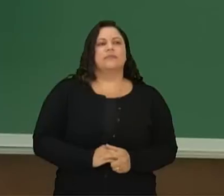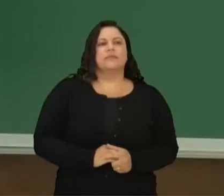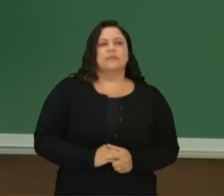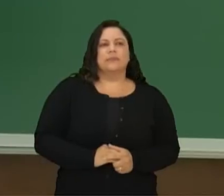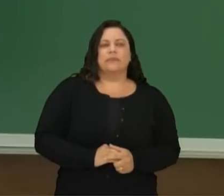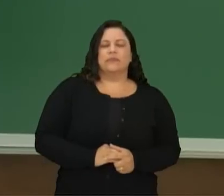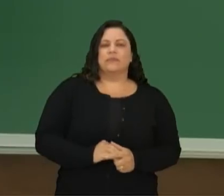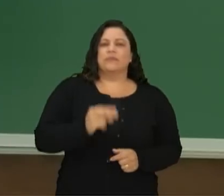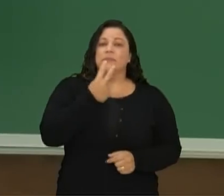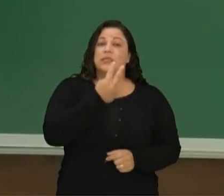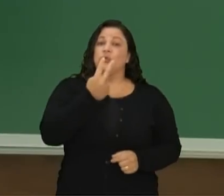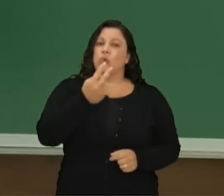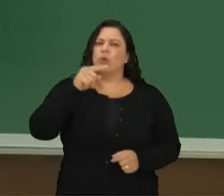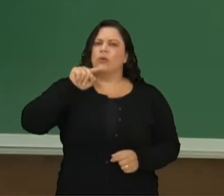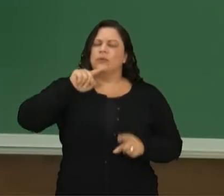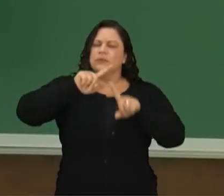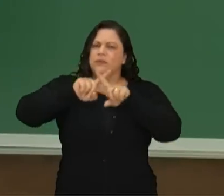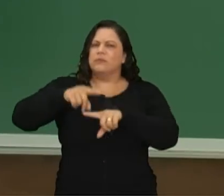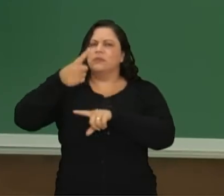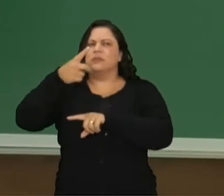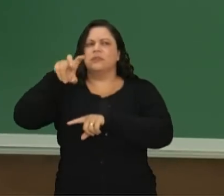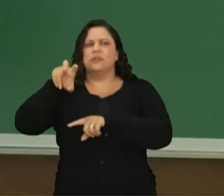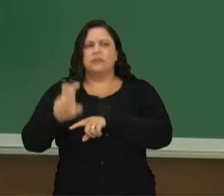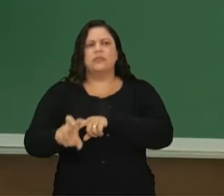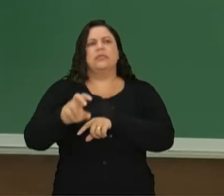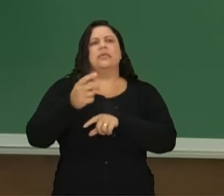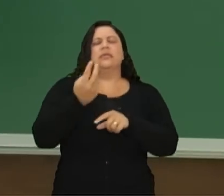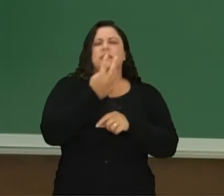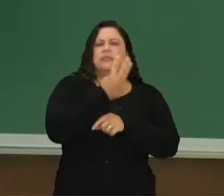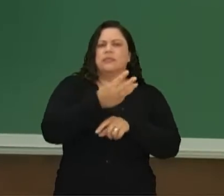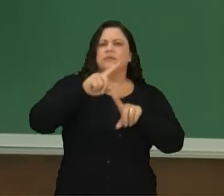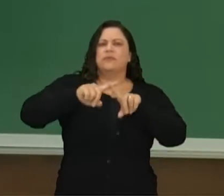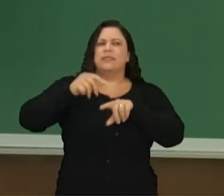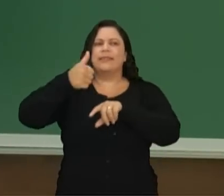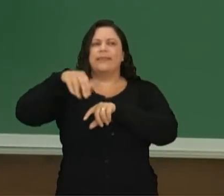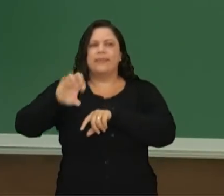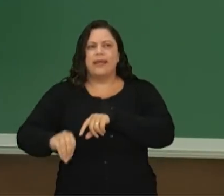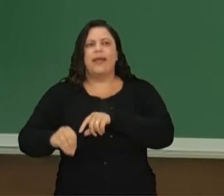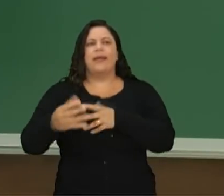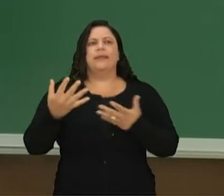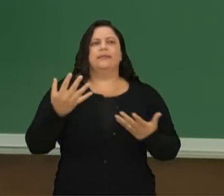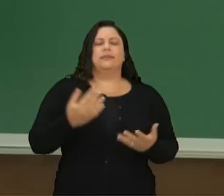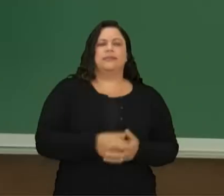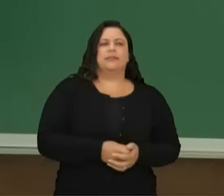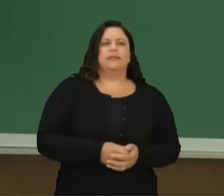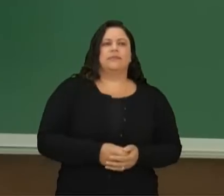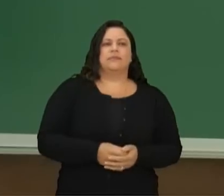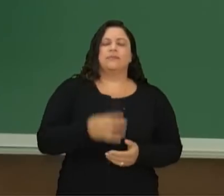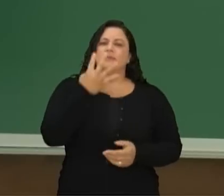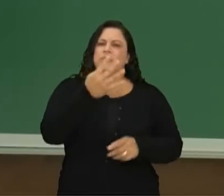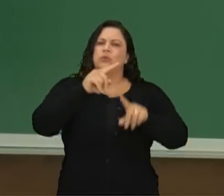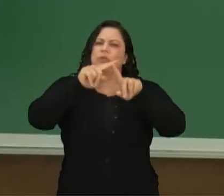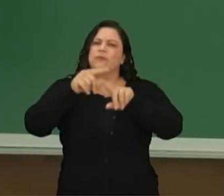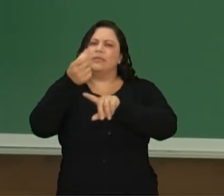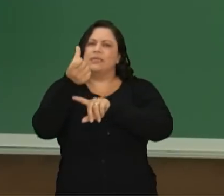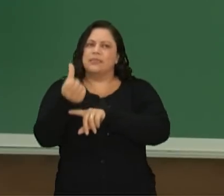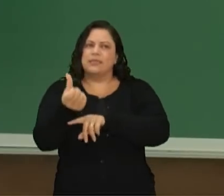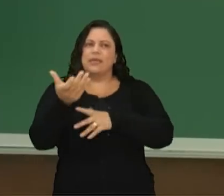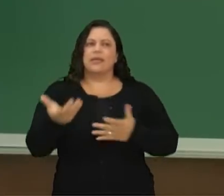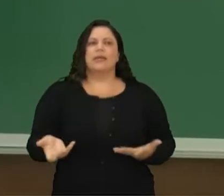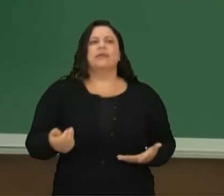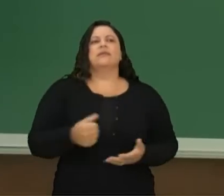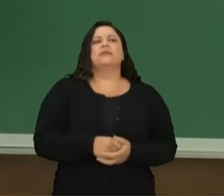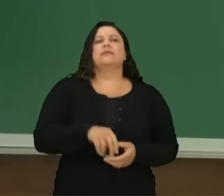17. 2 vezes 15 é 30. 3 vezes 10 é 30. 4 vezes 6